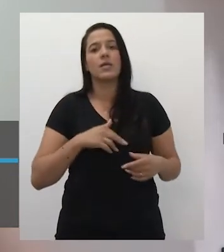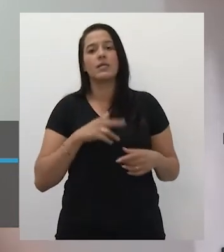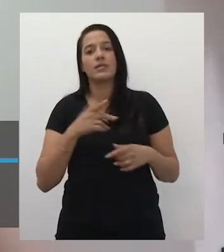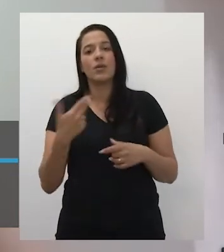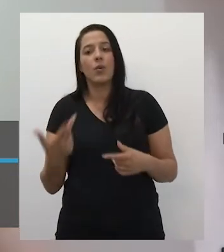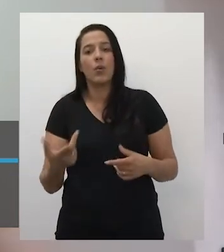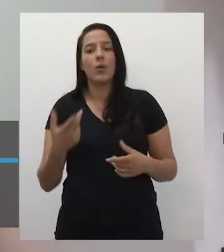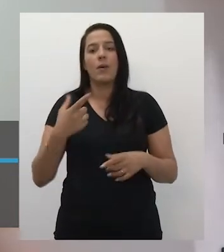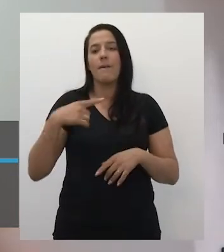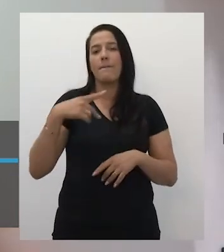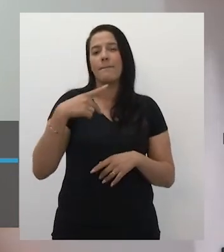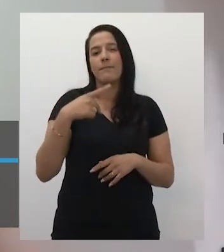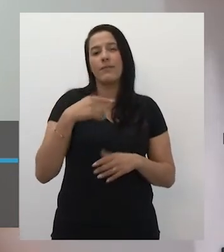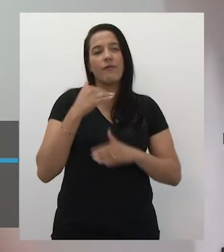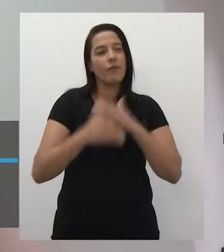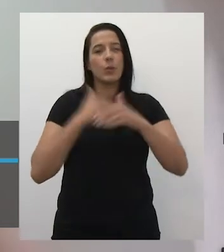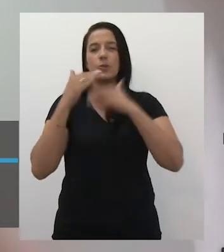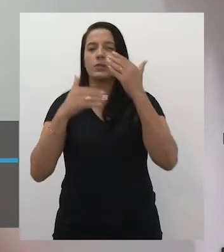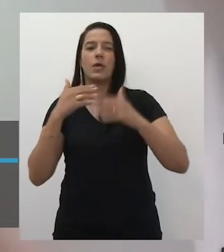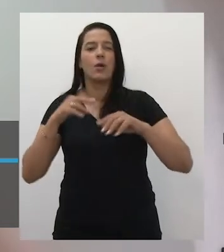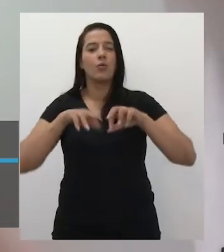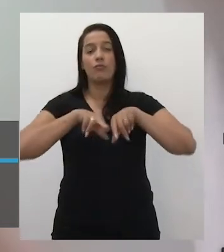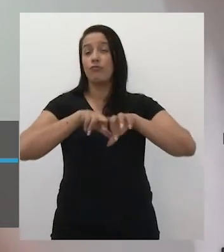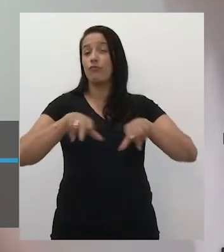ferramenta, né? Porque até então só havia